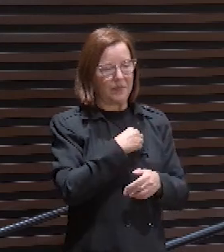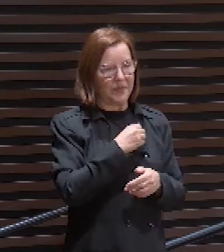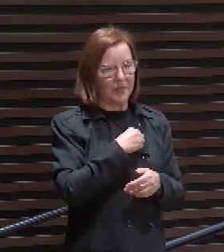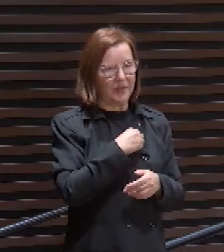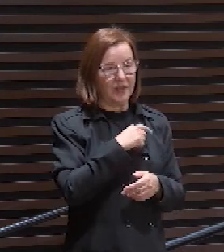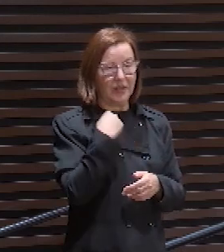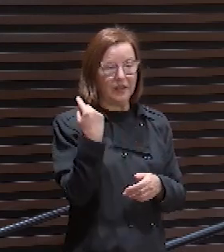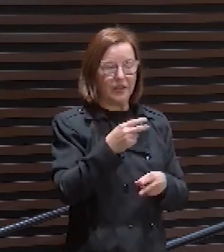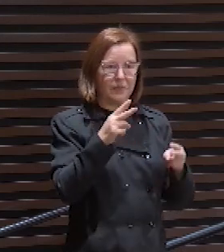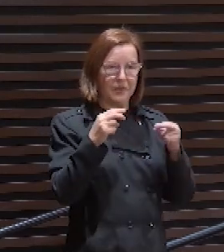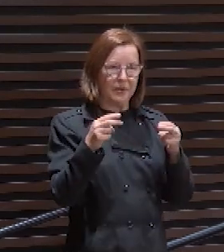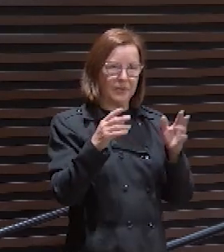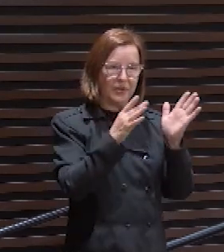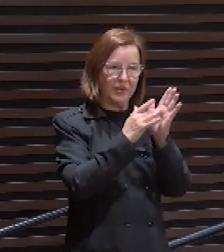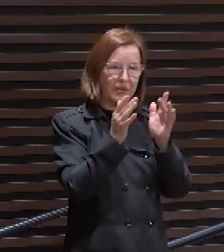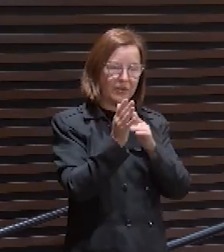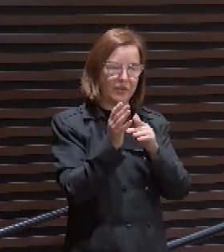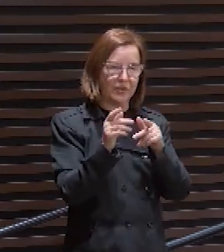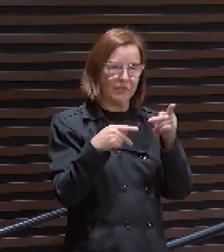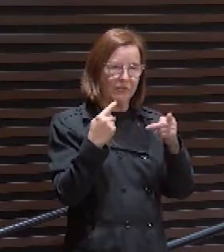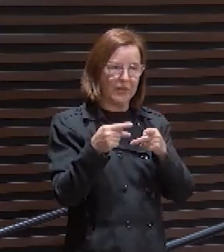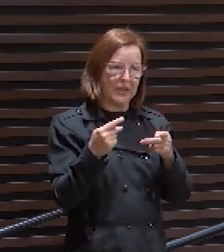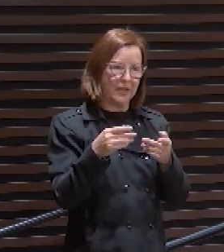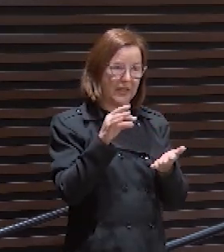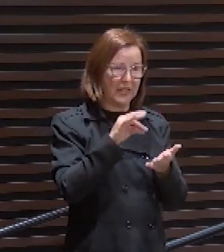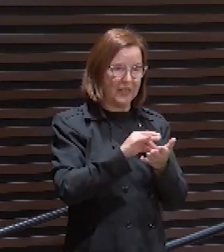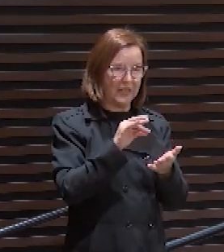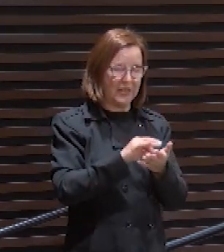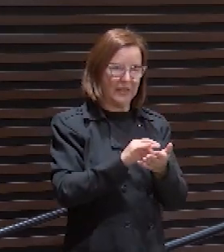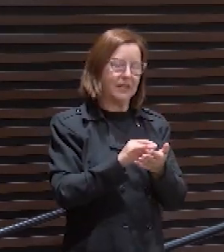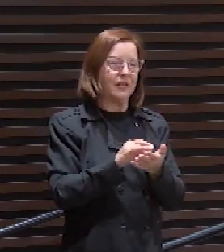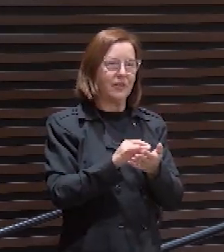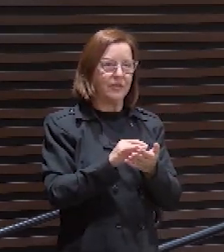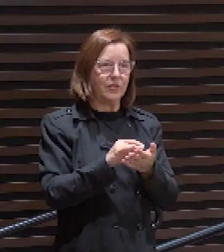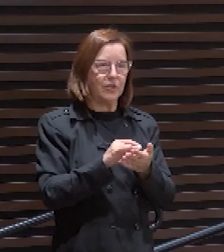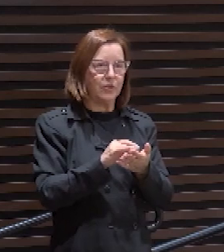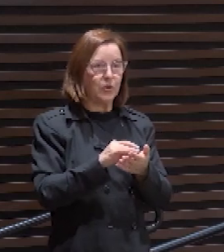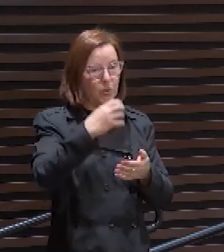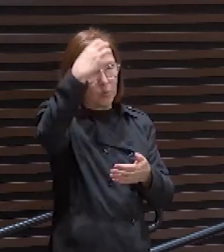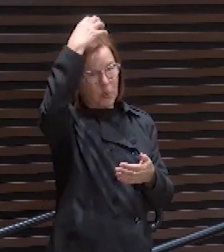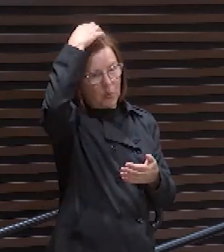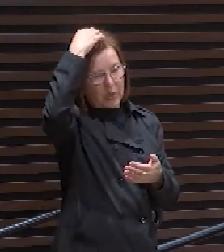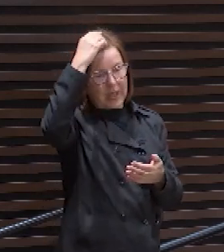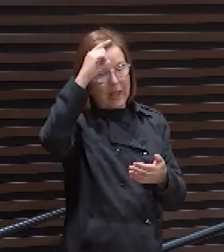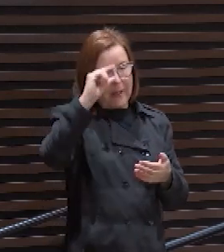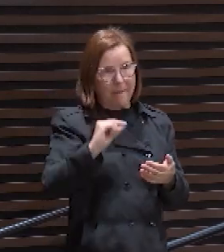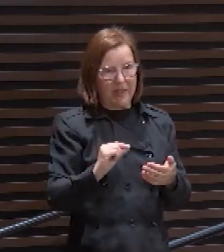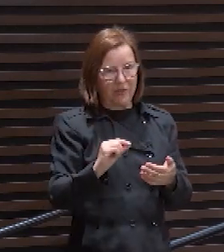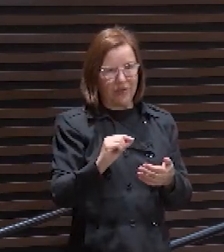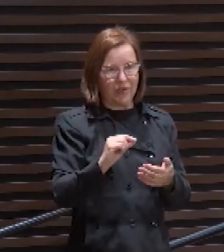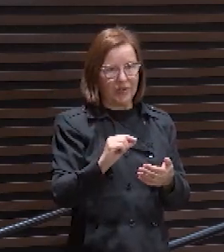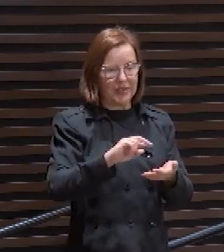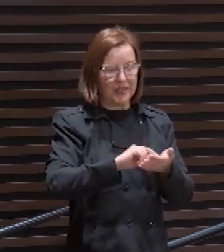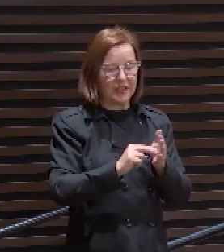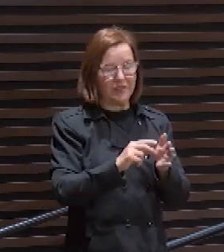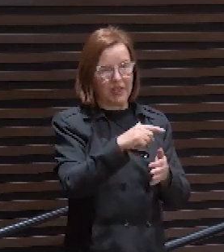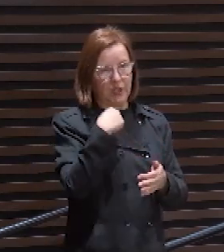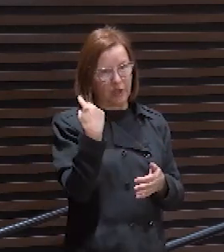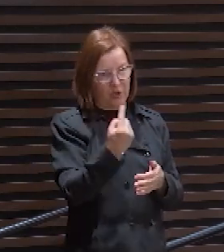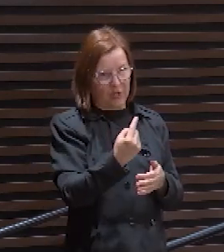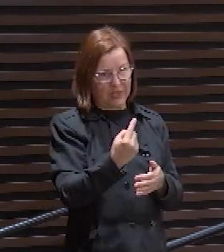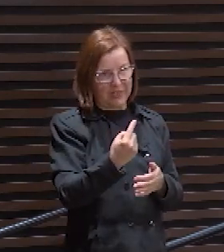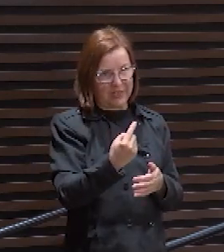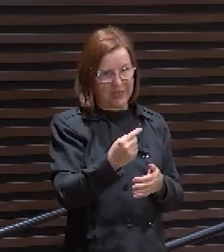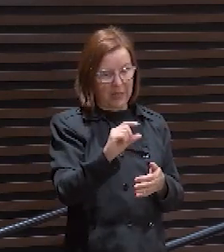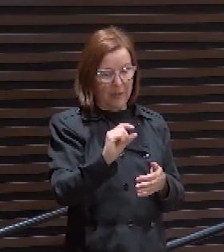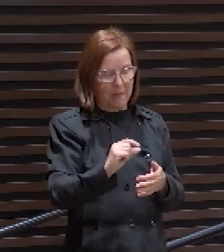percebe que Jesus está falando a realidade sobre o rei menor, que somos nós. Porque nós somos pequenos reis.